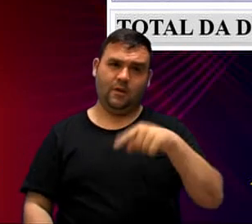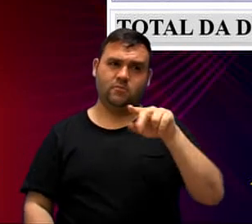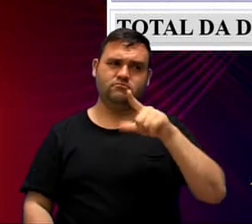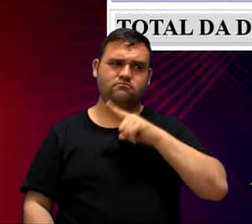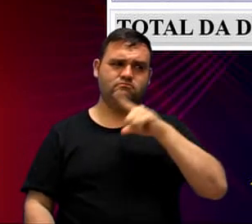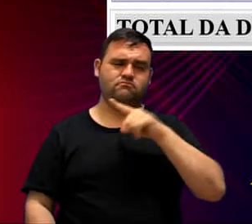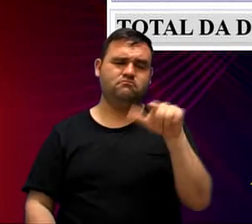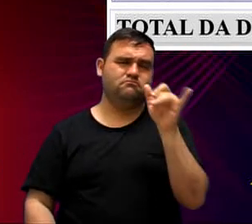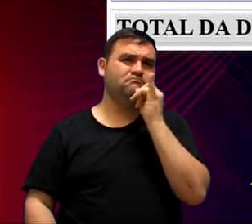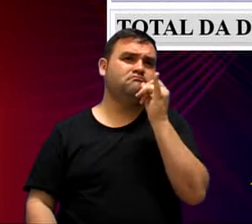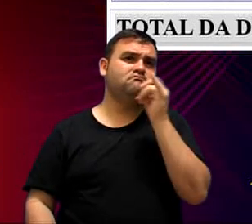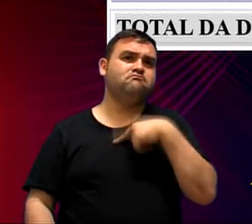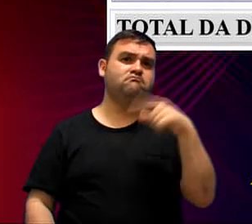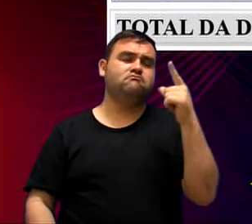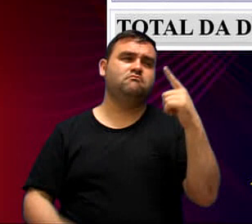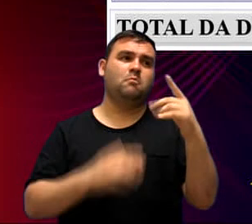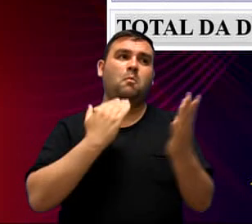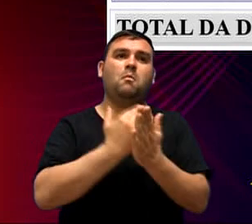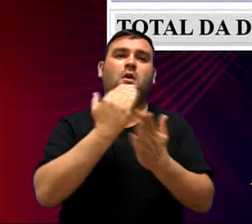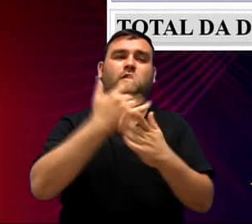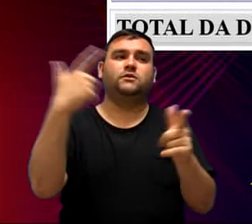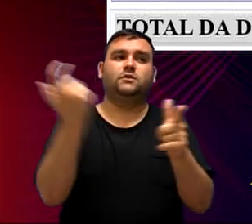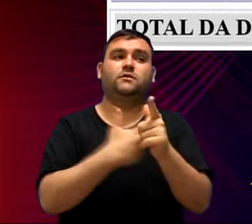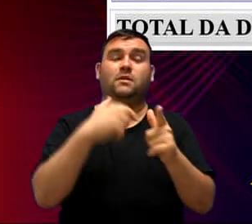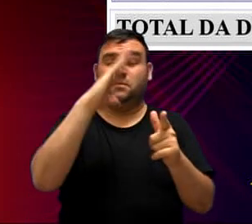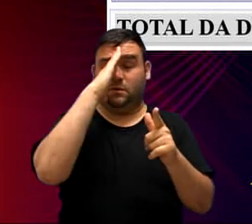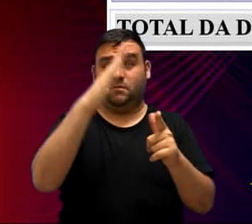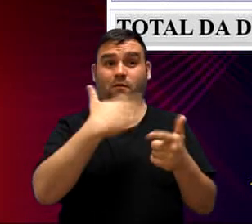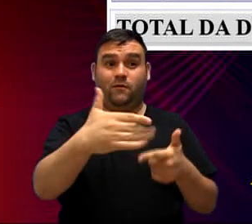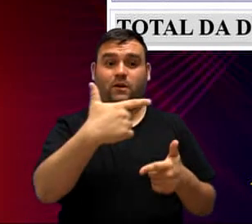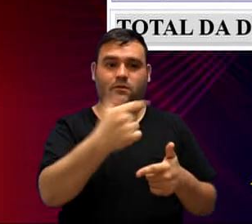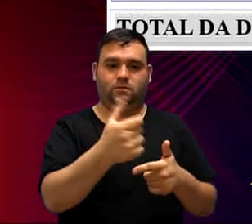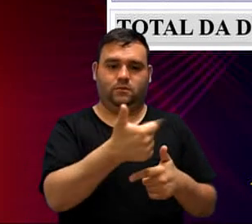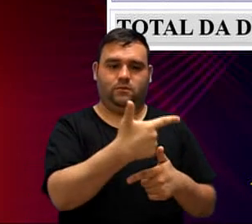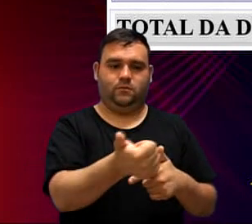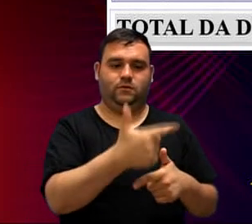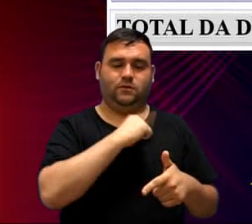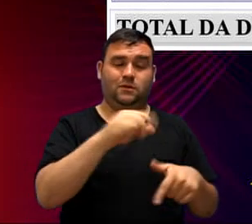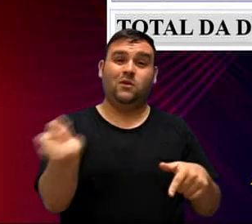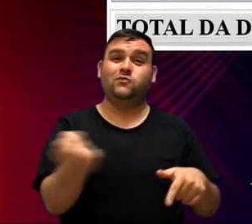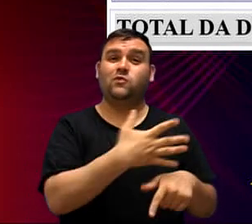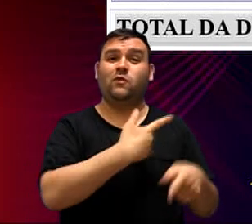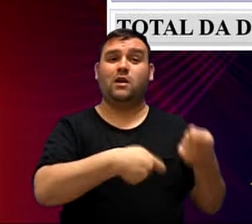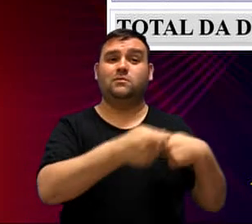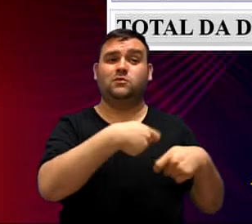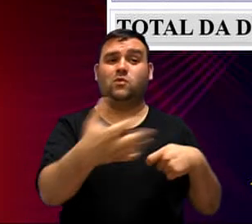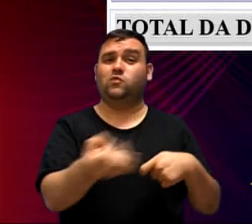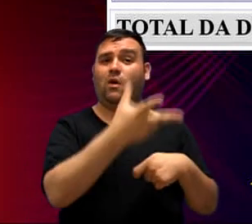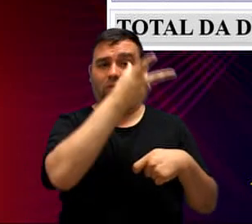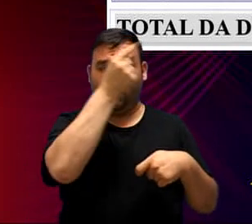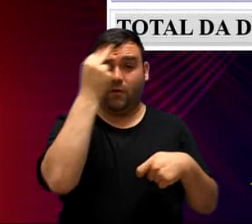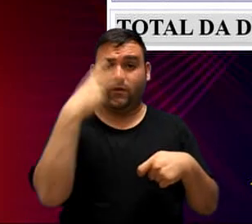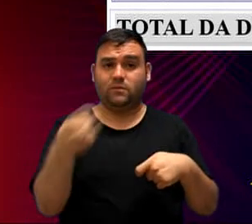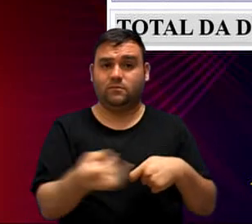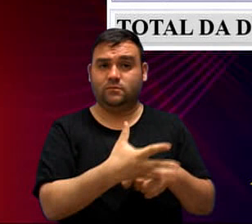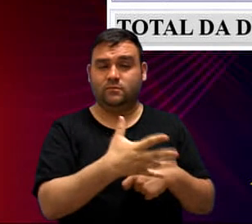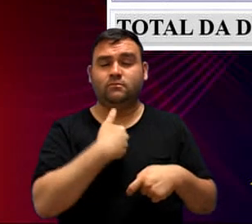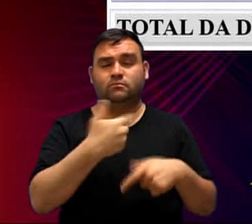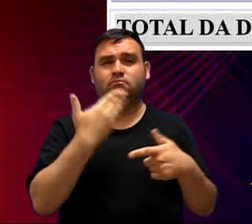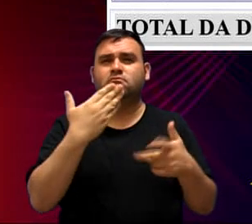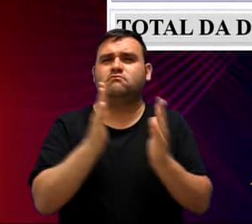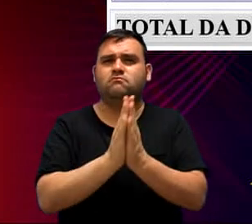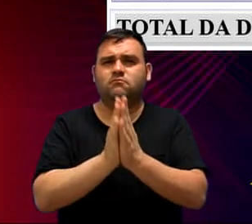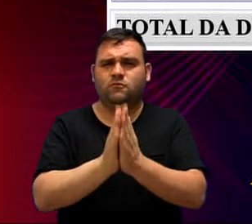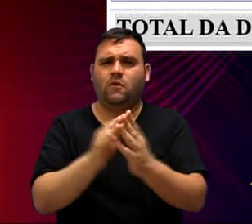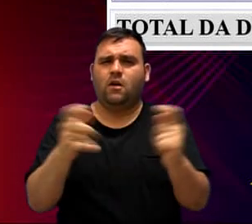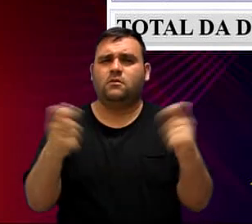tem um comprometimento muito maior, principalmente a partir de 2021, que é uma nova administração municipal. Eu peço a gentileza,